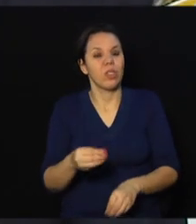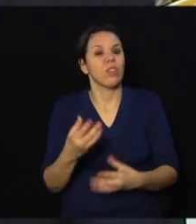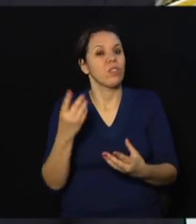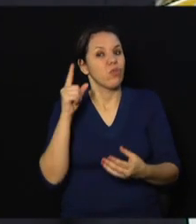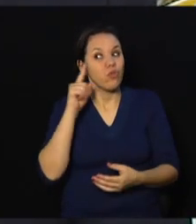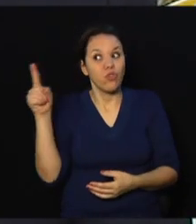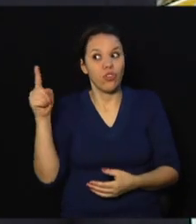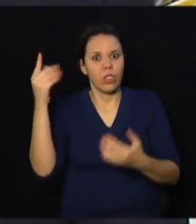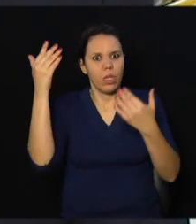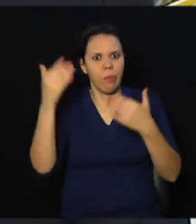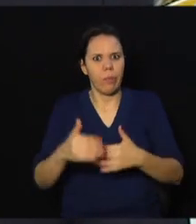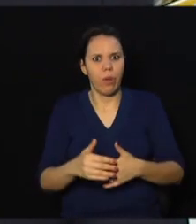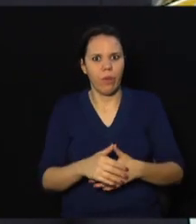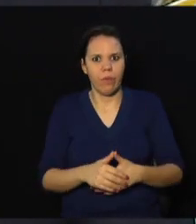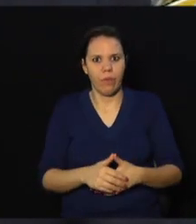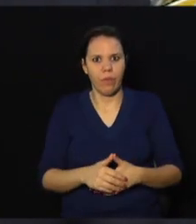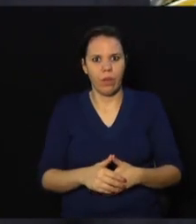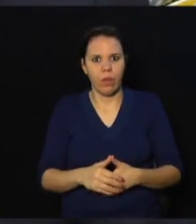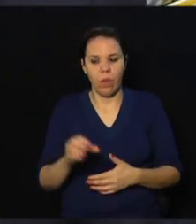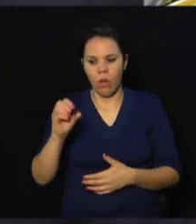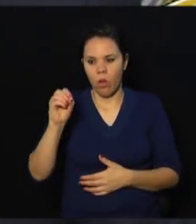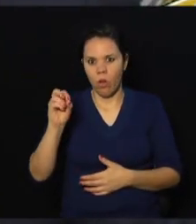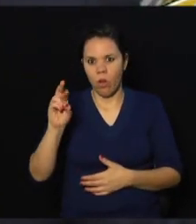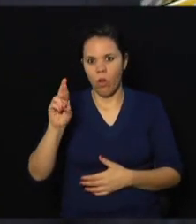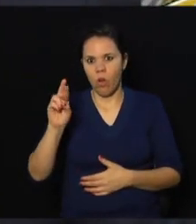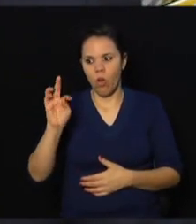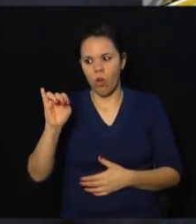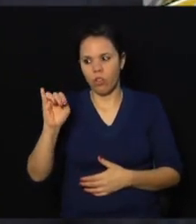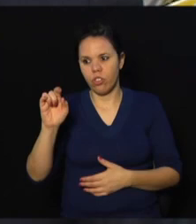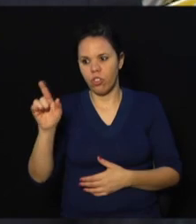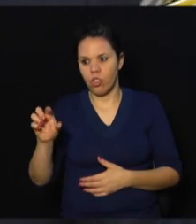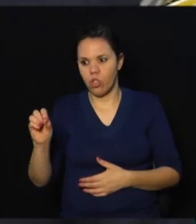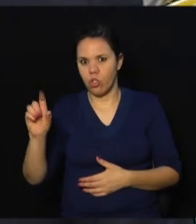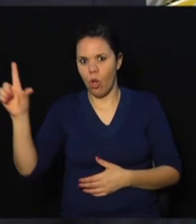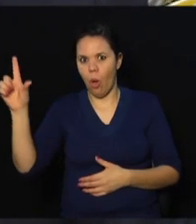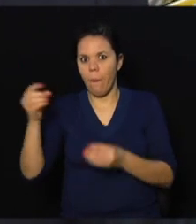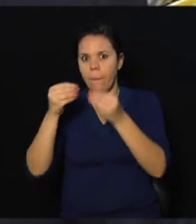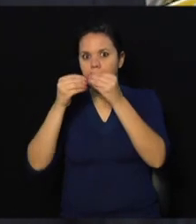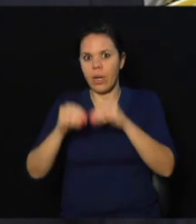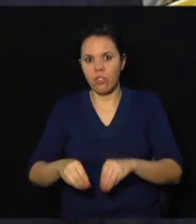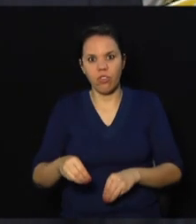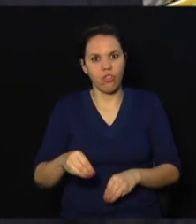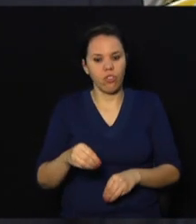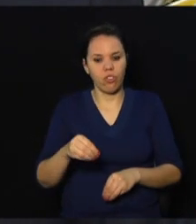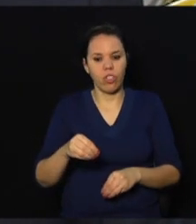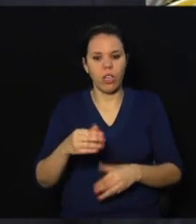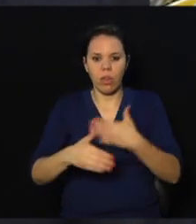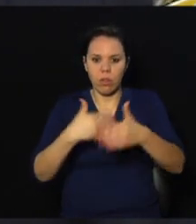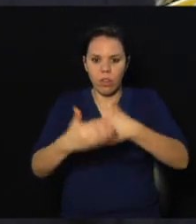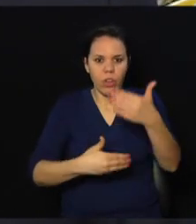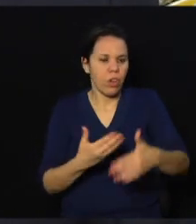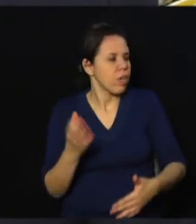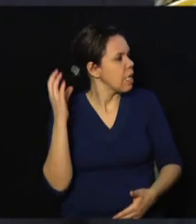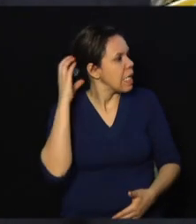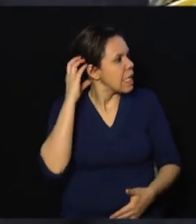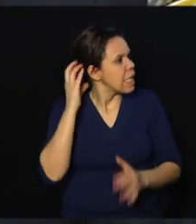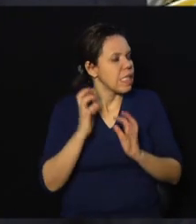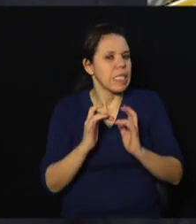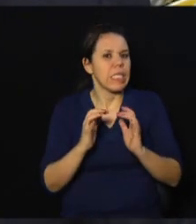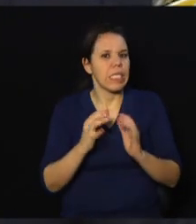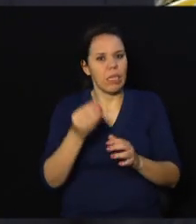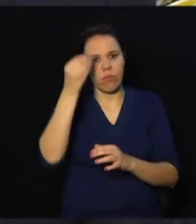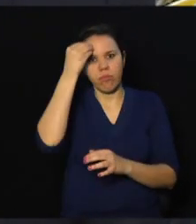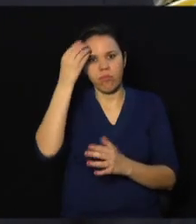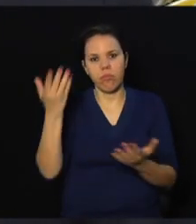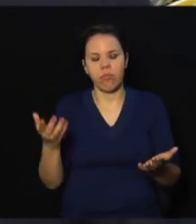prova. O cortisol prejudica a formação de memória. Por isso que as férias, dar uma pausinha, é bom também para baixar esse